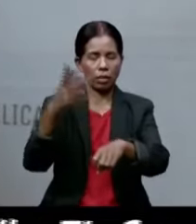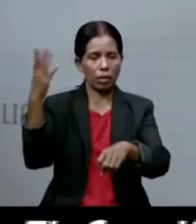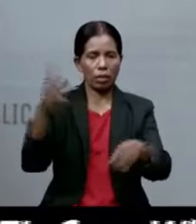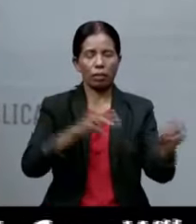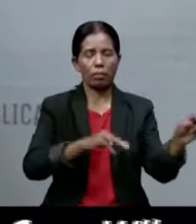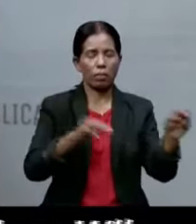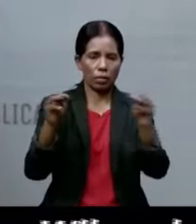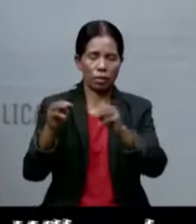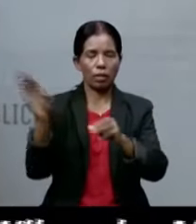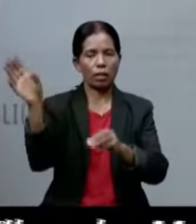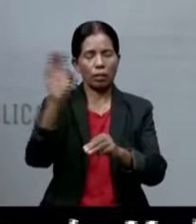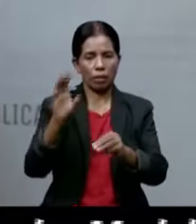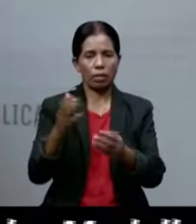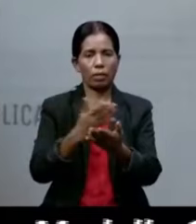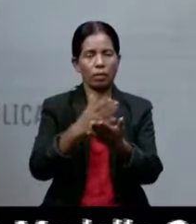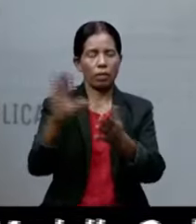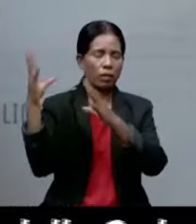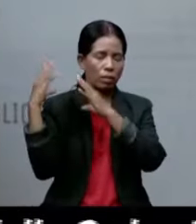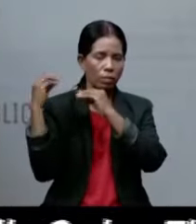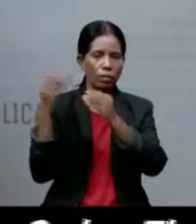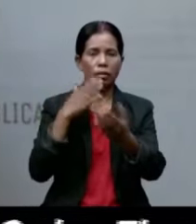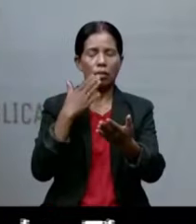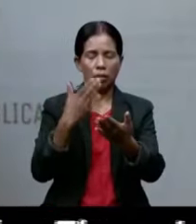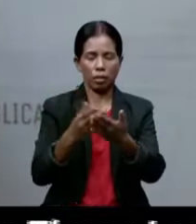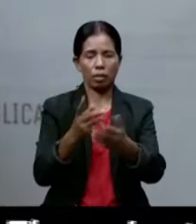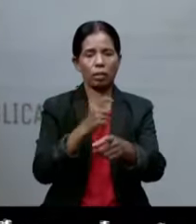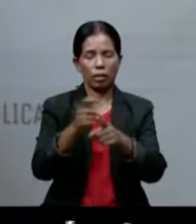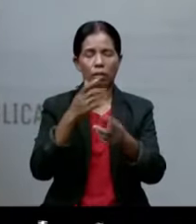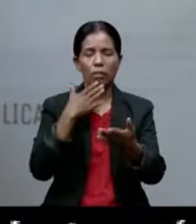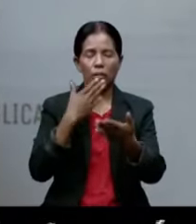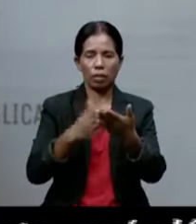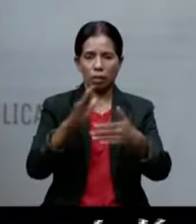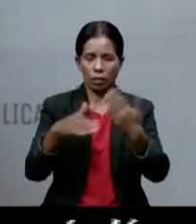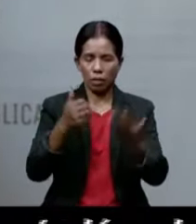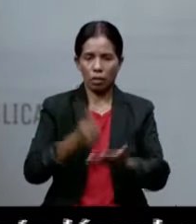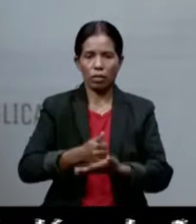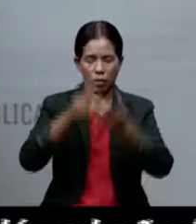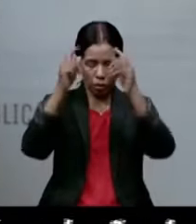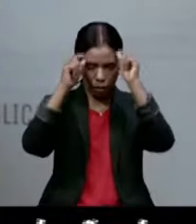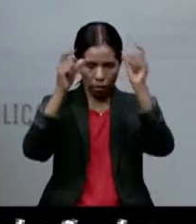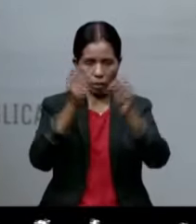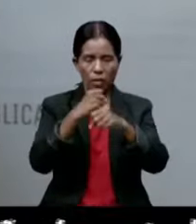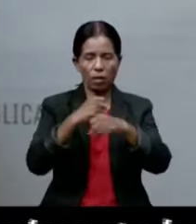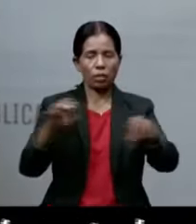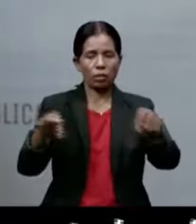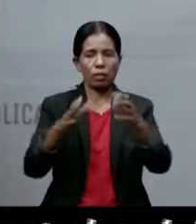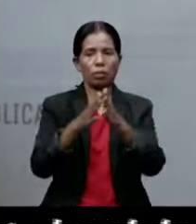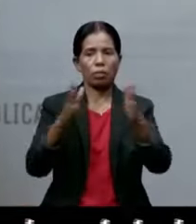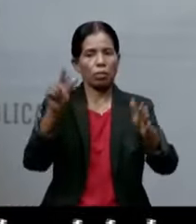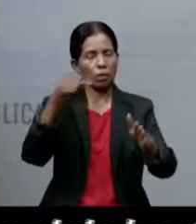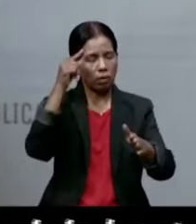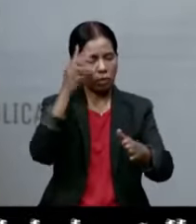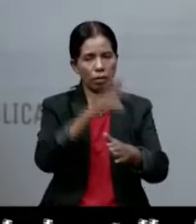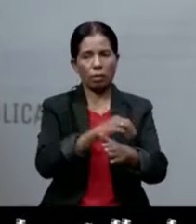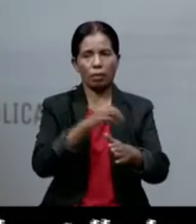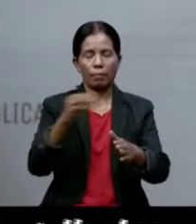mudança climática. Faz experiência de sucesso na prática de Exira, no ajuda Timor-Leste a o papel botlio e a governação